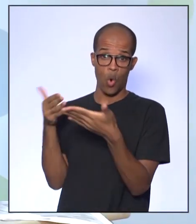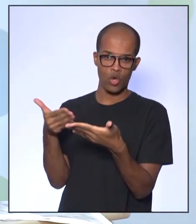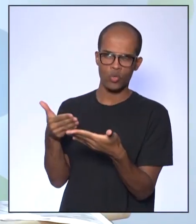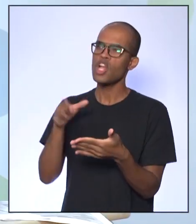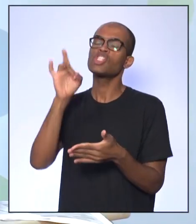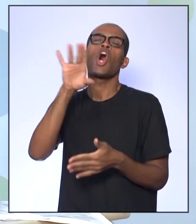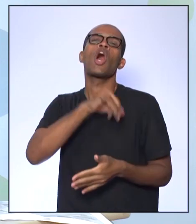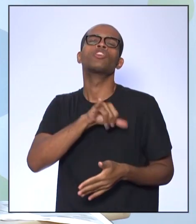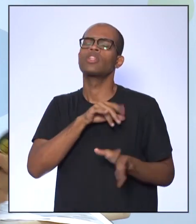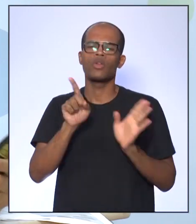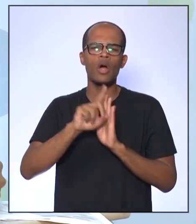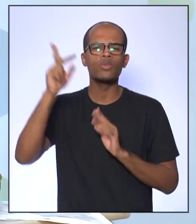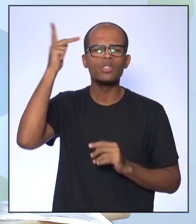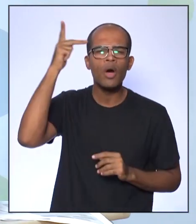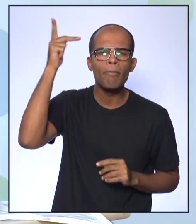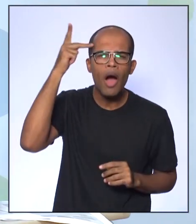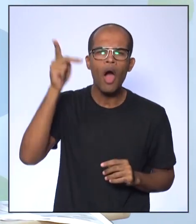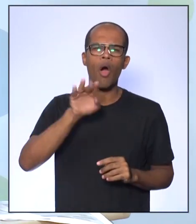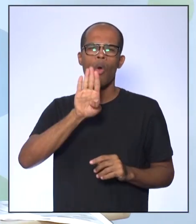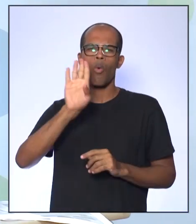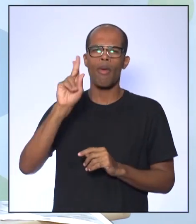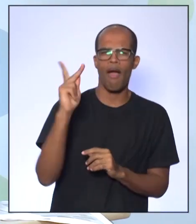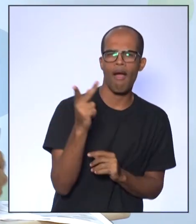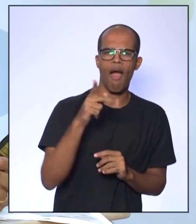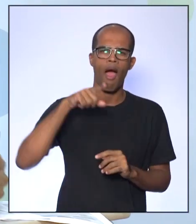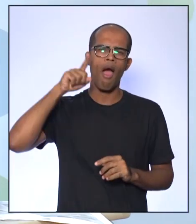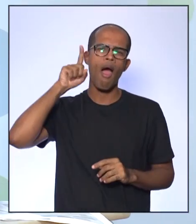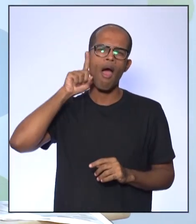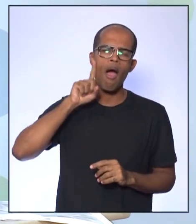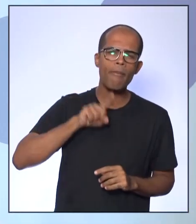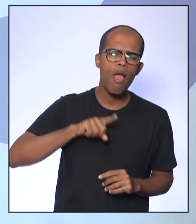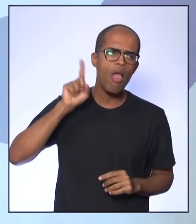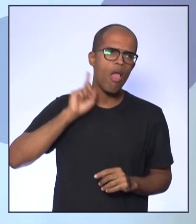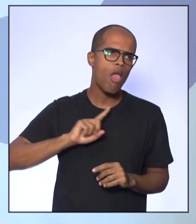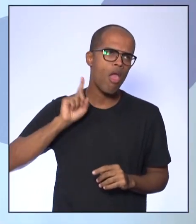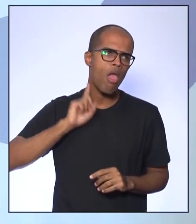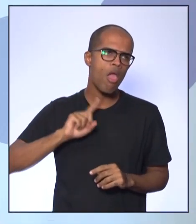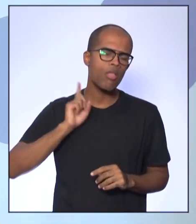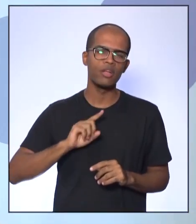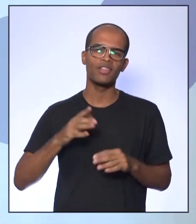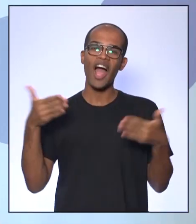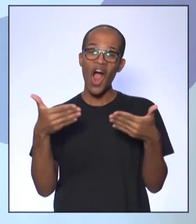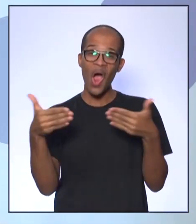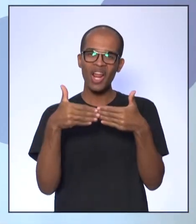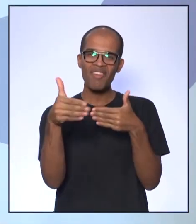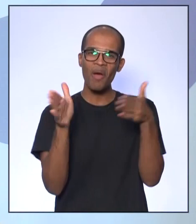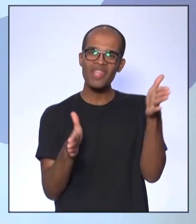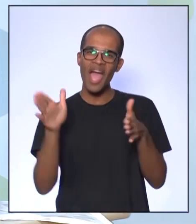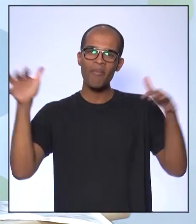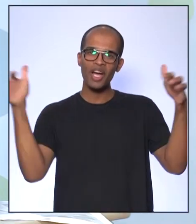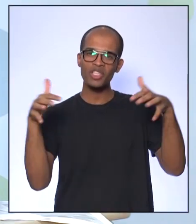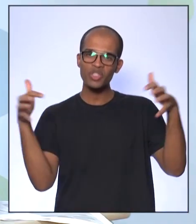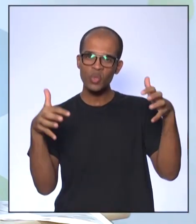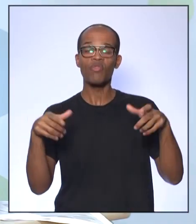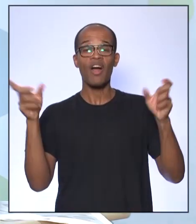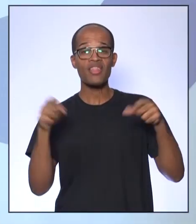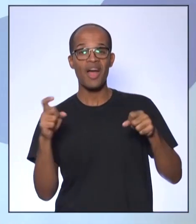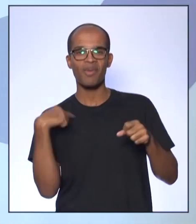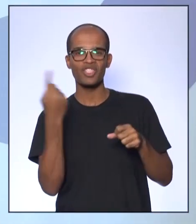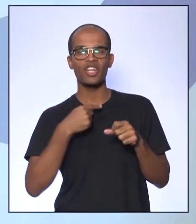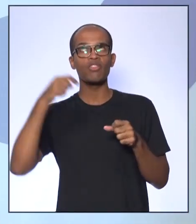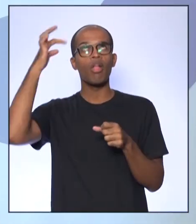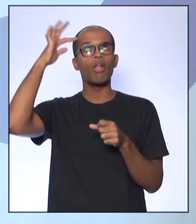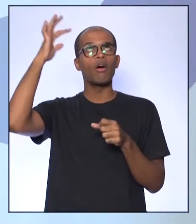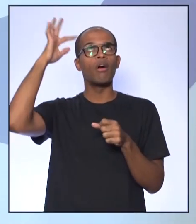no Rio, né? São Paulo, Belo Horizonte, né? E bem agora que vai começar a época de chuva, né? Perfeito. Dá pra gente até tirar